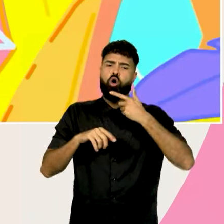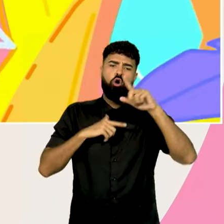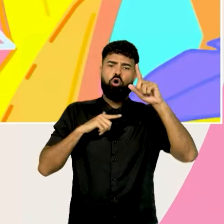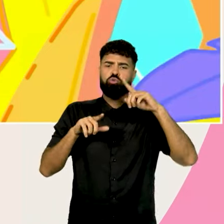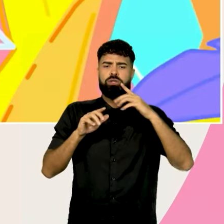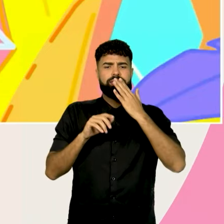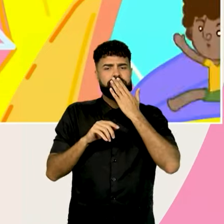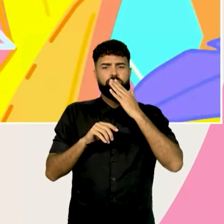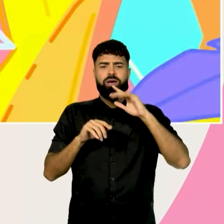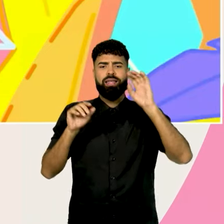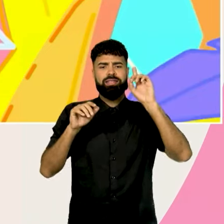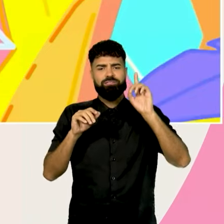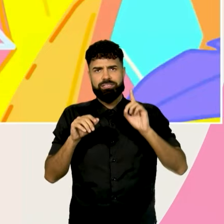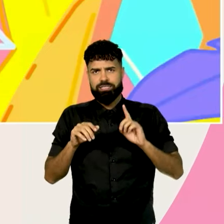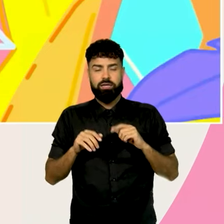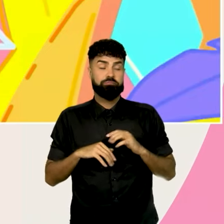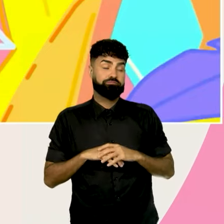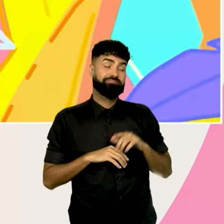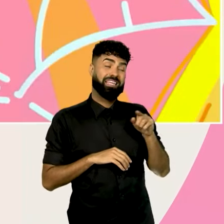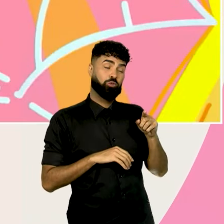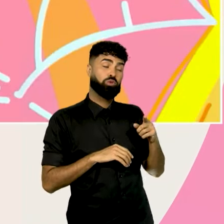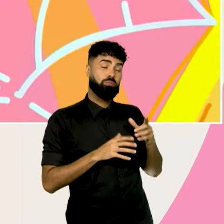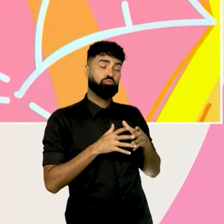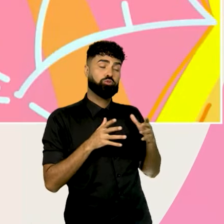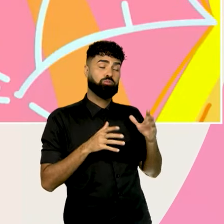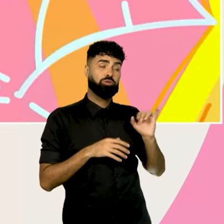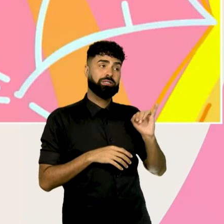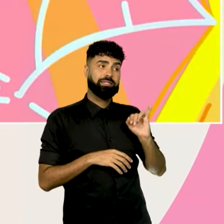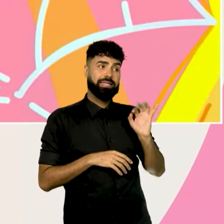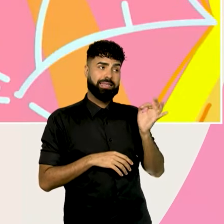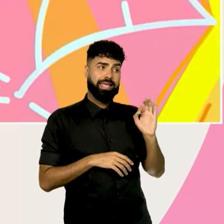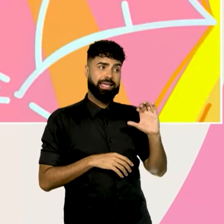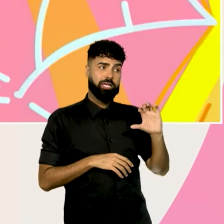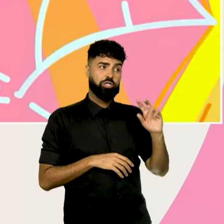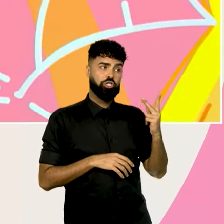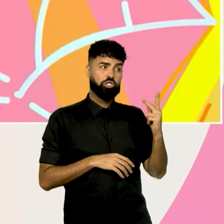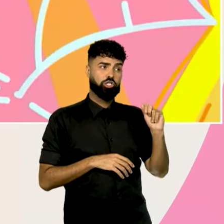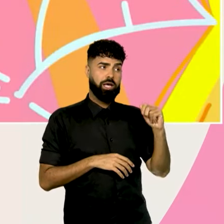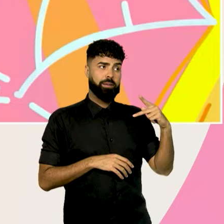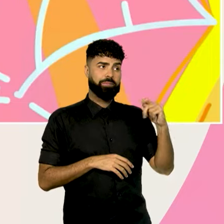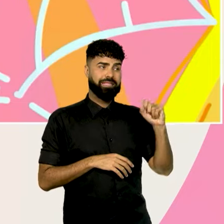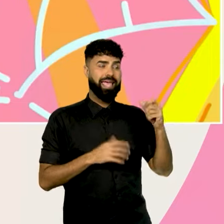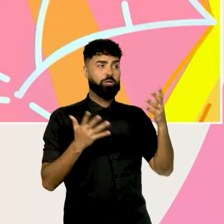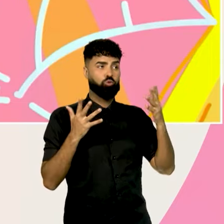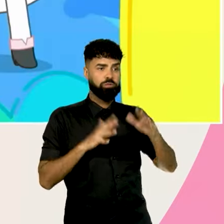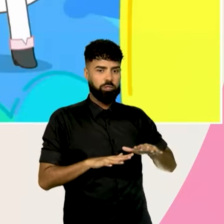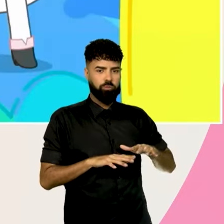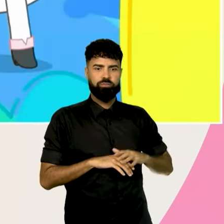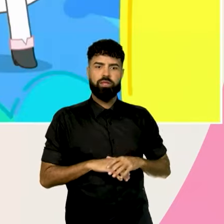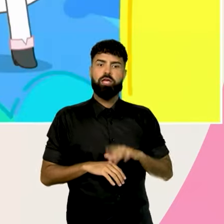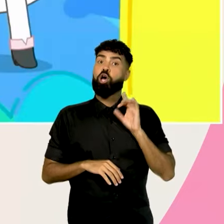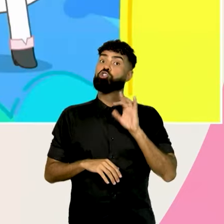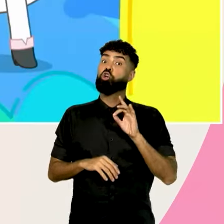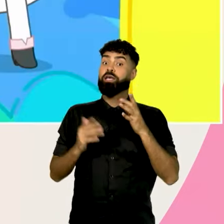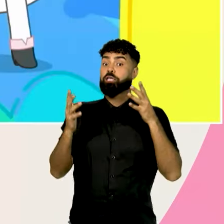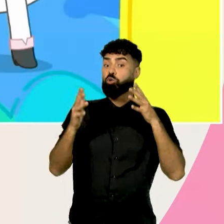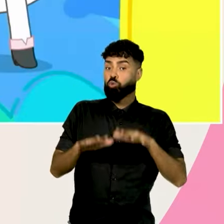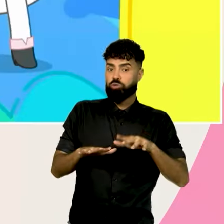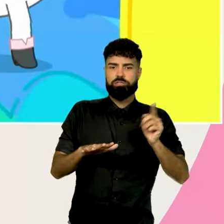de deficiência. Isso é muito importante, né, Chaps? Muito. A inclusão, porque né? Porque não é só a inclusão, né? Porque